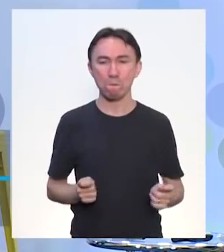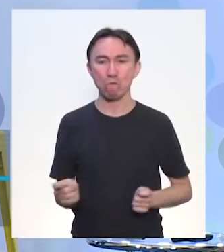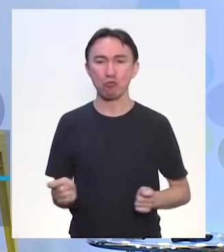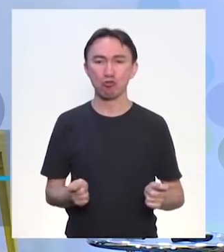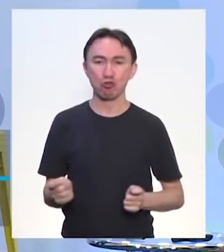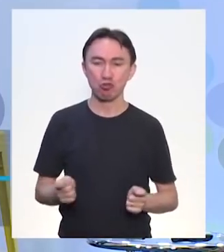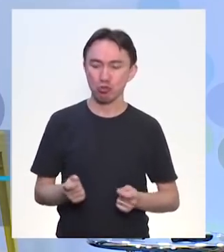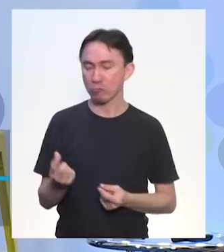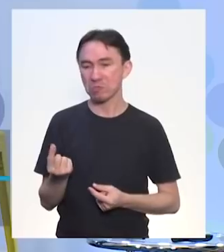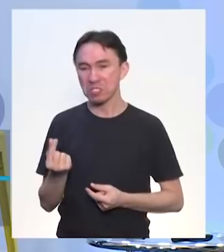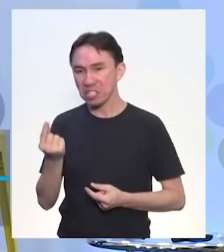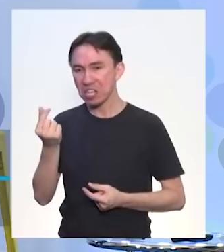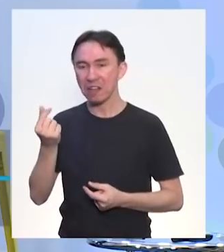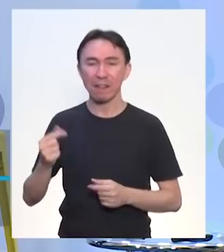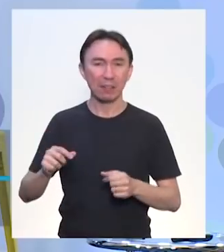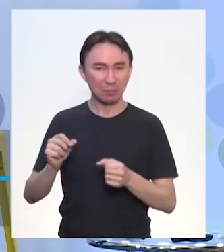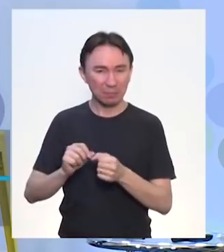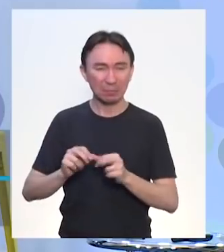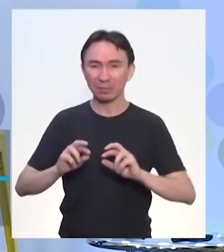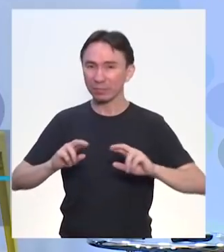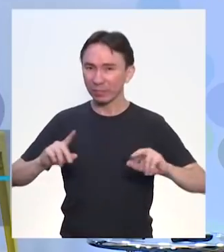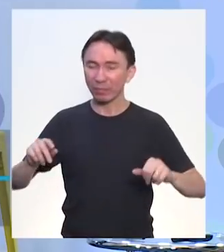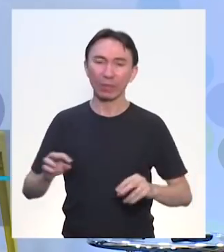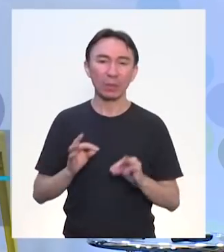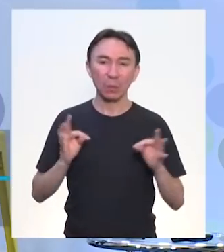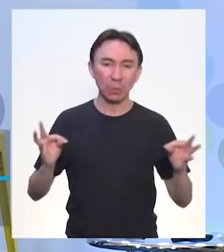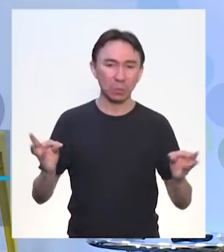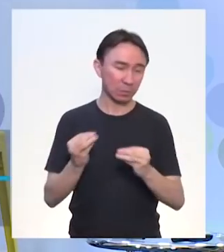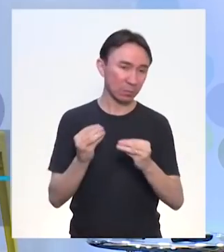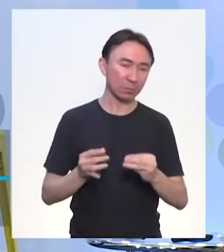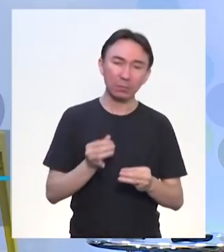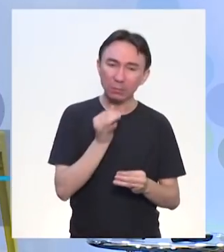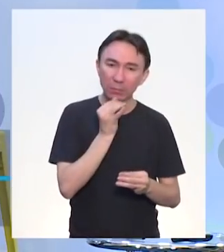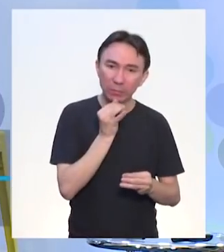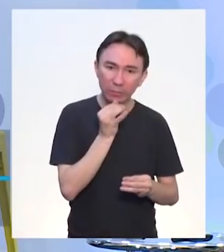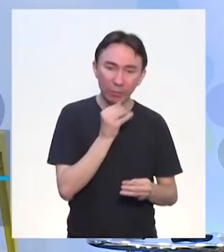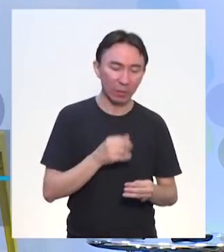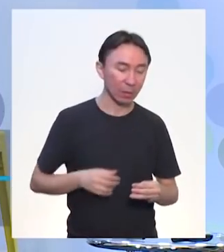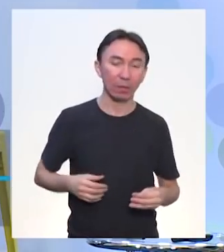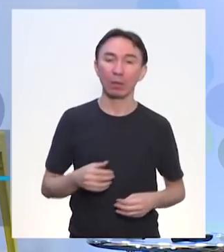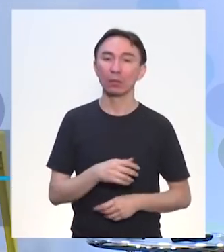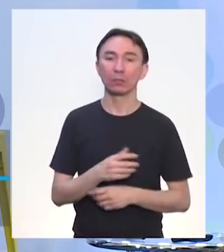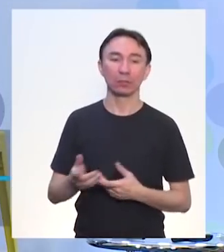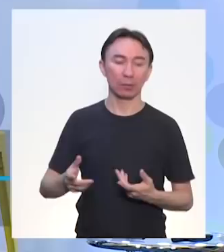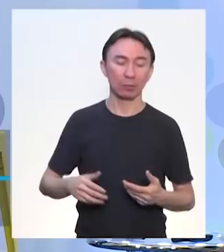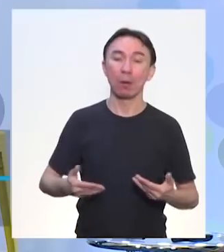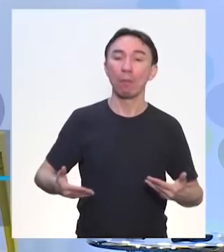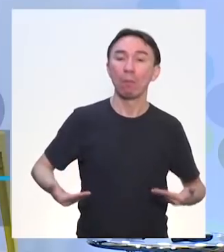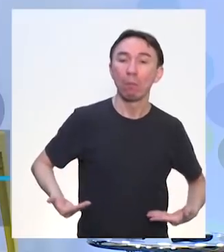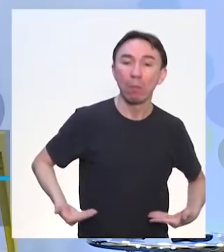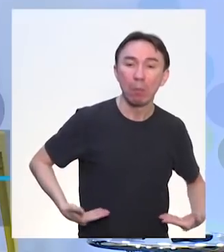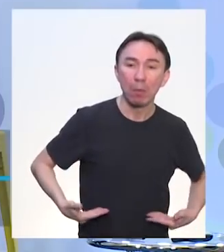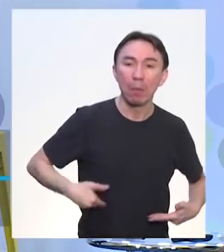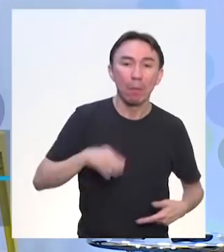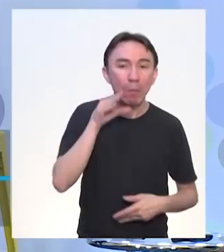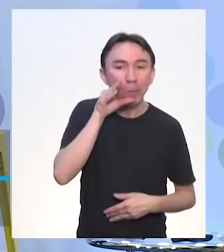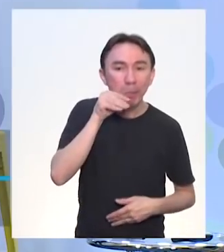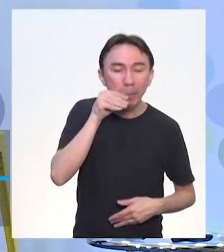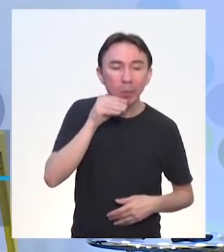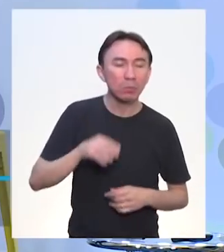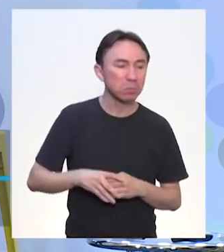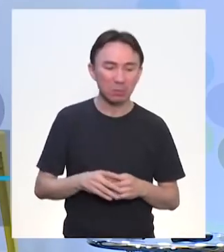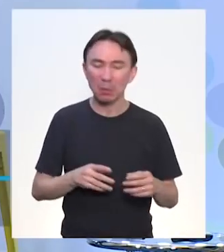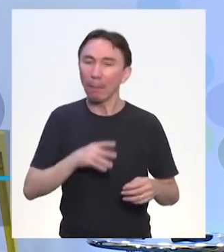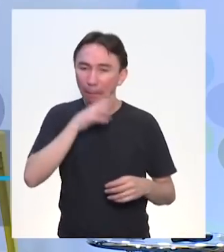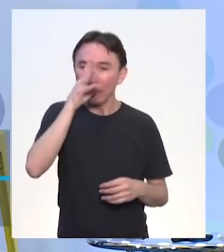interferindo diretamente entre as relações patronais e dos empregados. Guerreiro, o Hitler manteve o